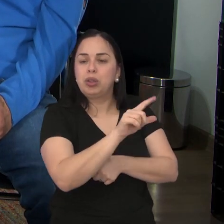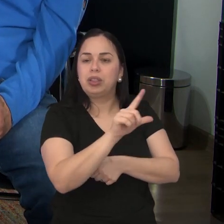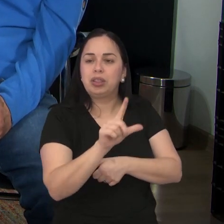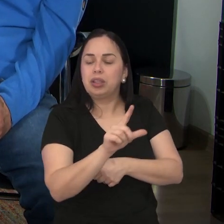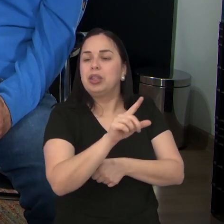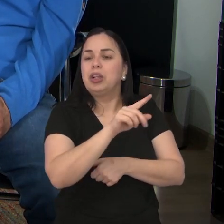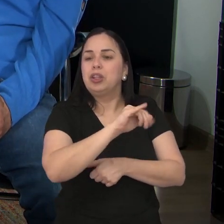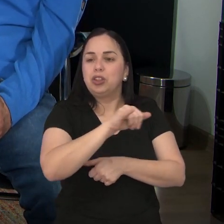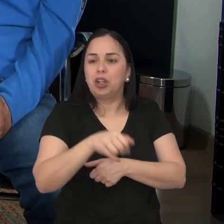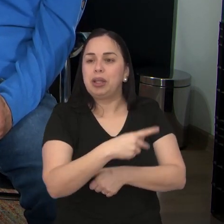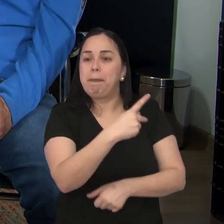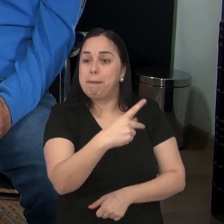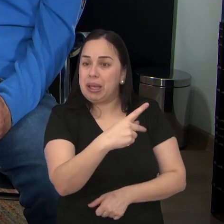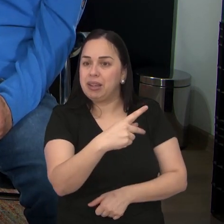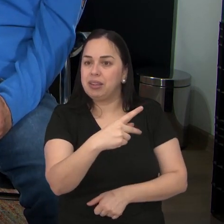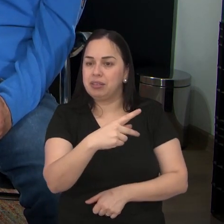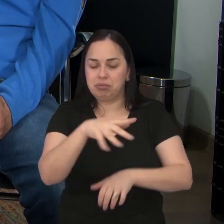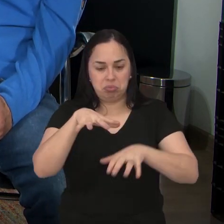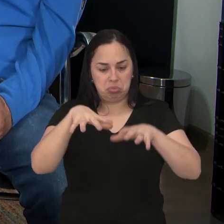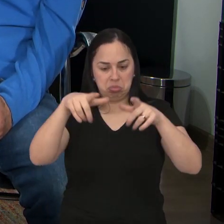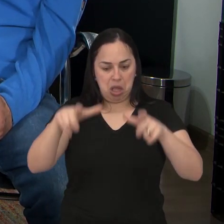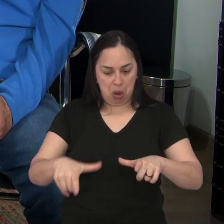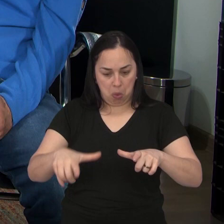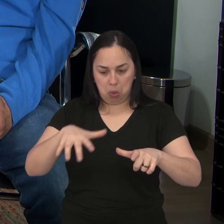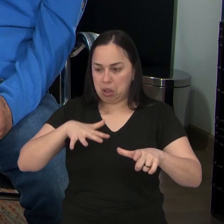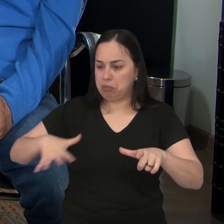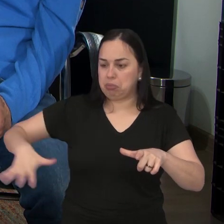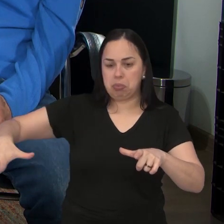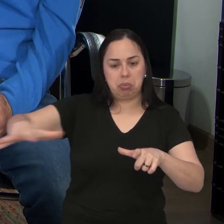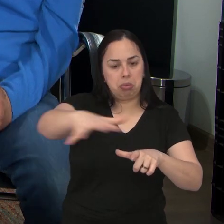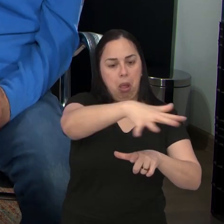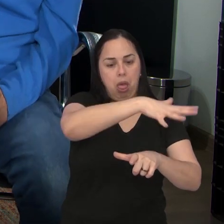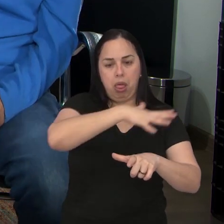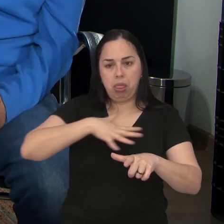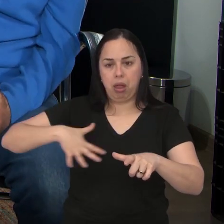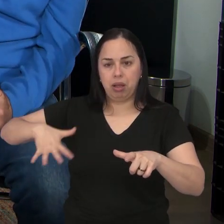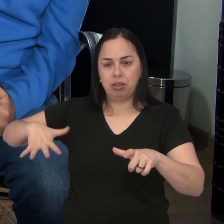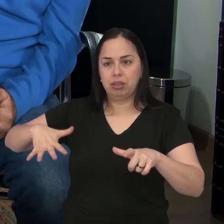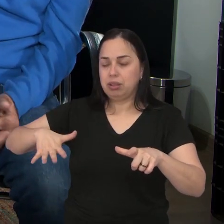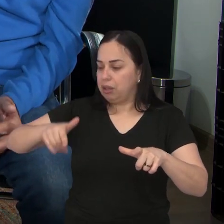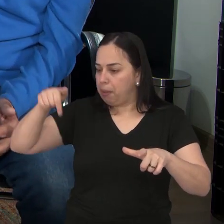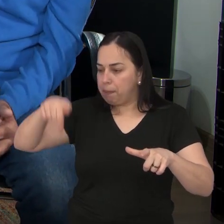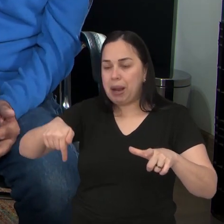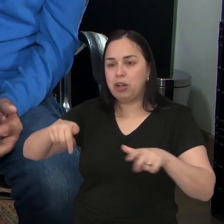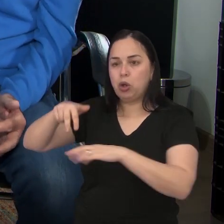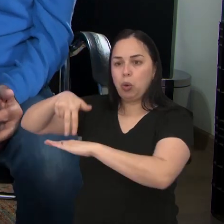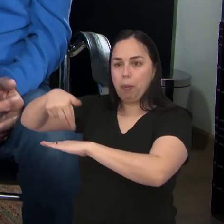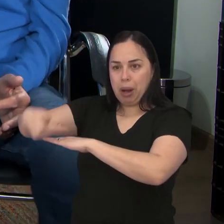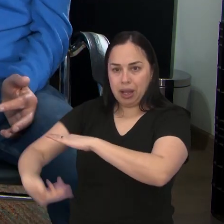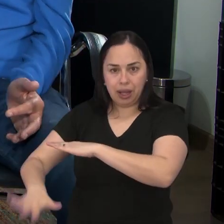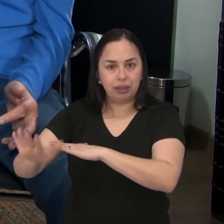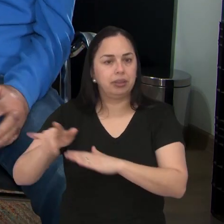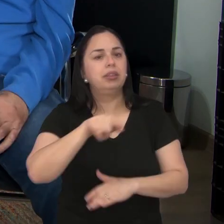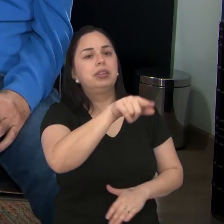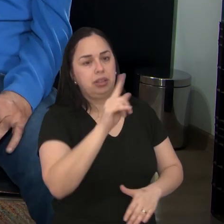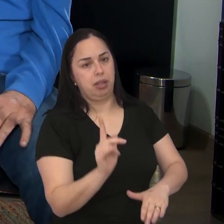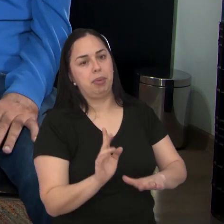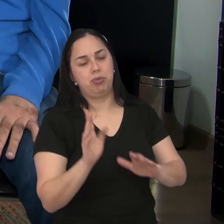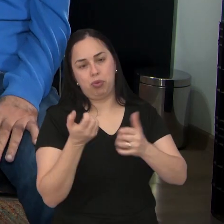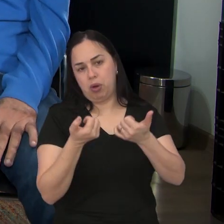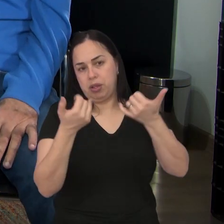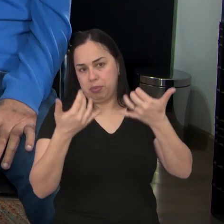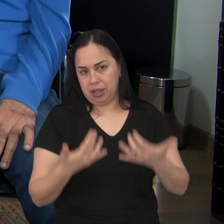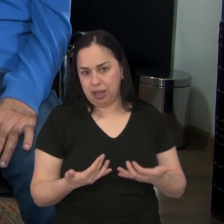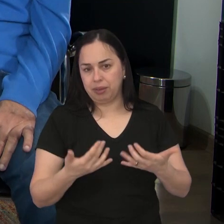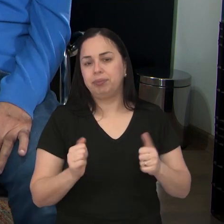tenho um platô alongado que permite com maior facilidade a ocupação humana. E lá na beira eu tenho o banhado. Aí eu vou fazer um parêntese, mas você vai ter